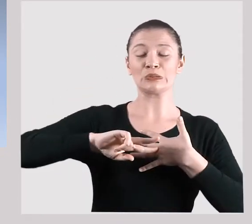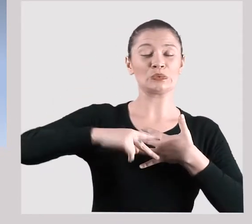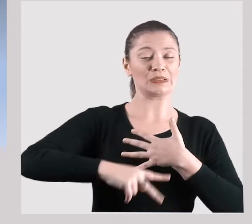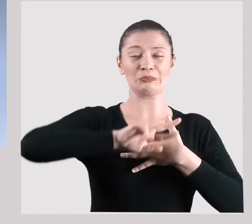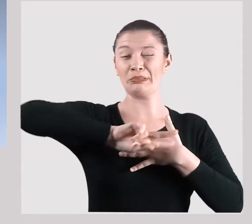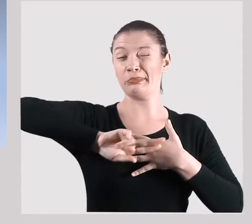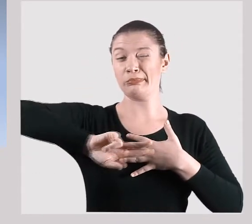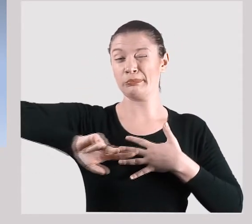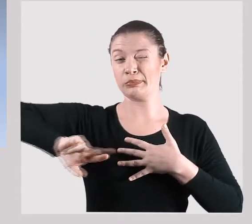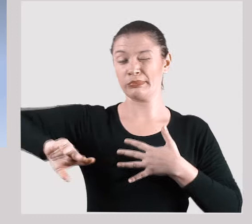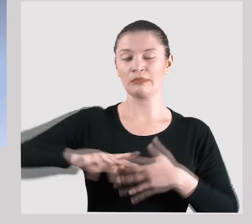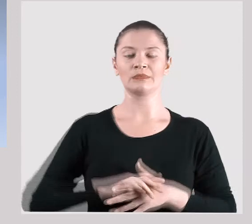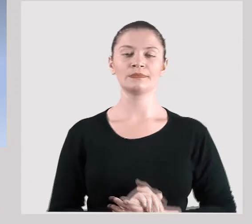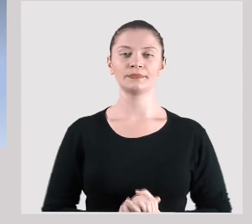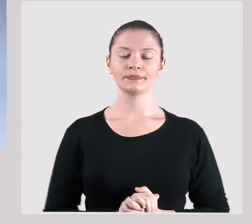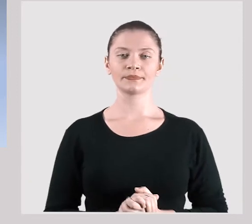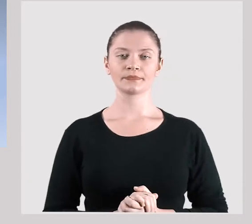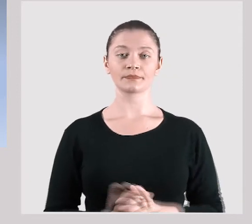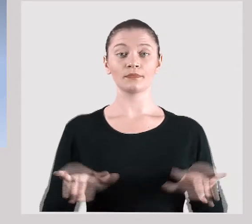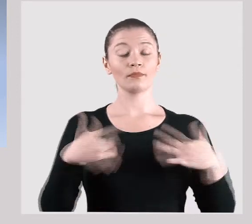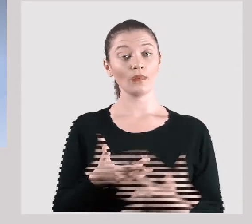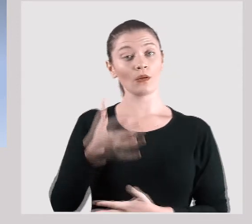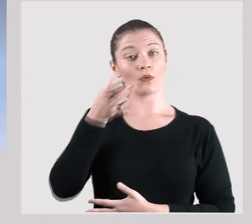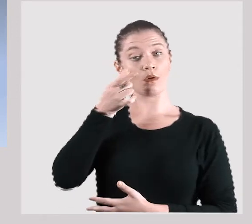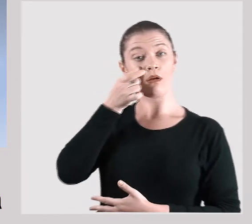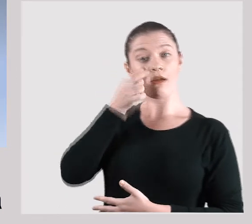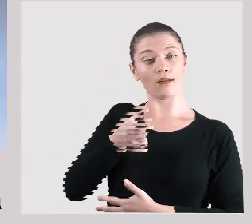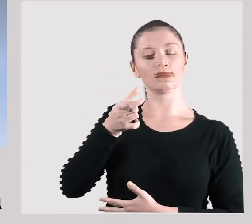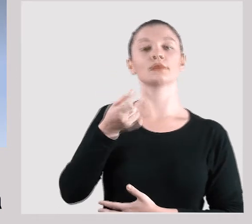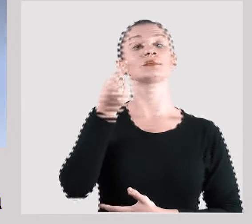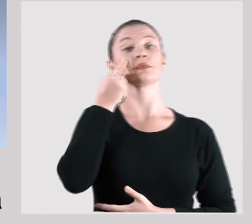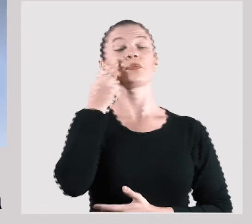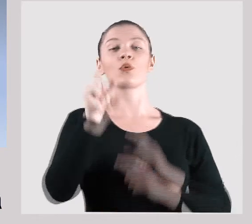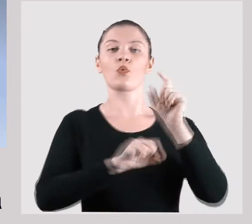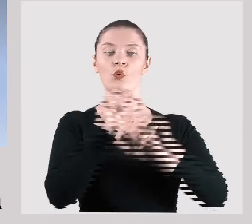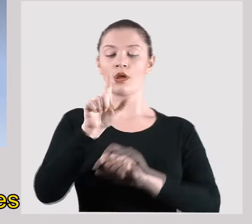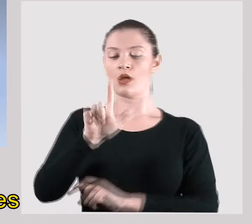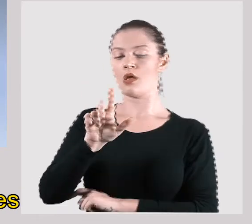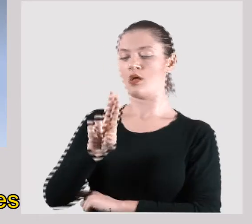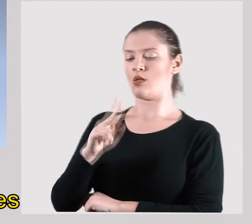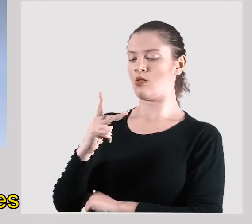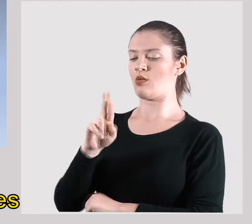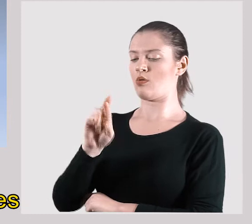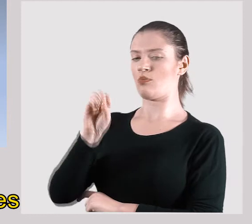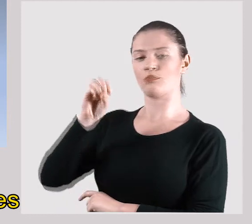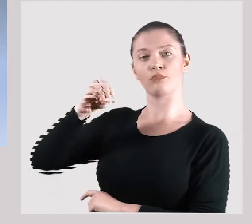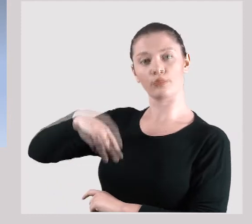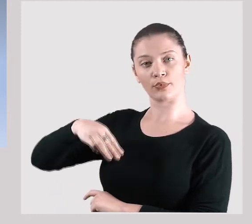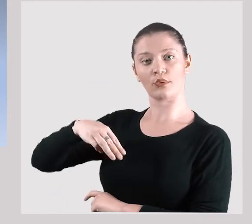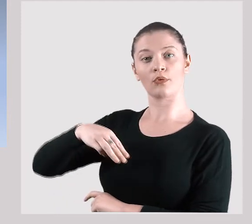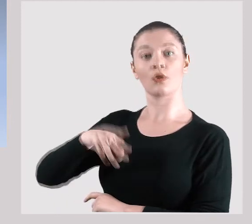né? Então, interessante ver também, né, que esse Lupron é usado para castração química em